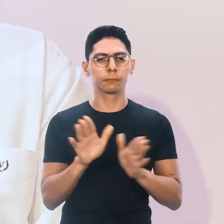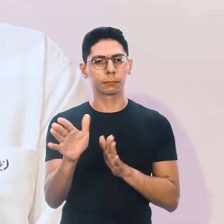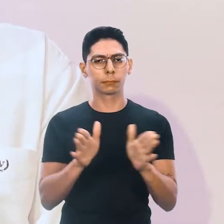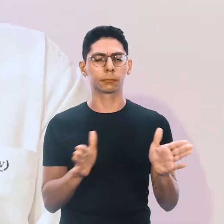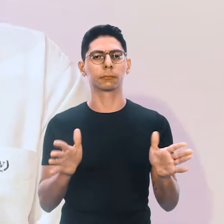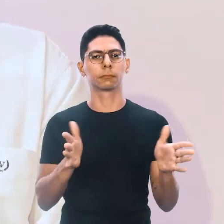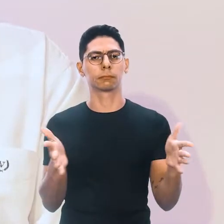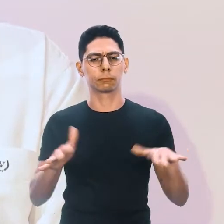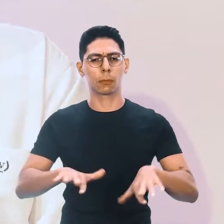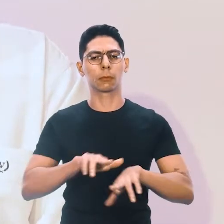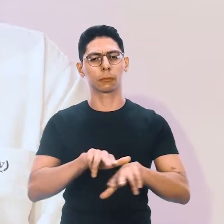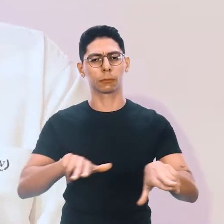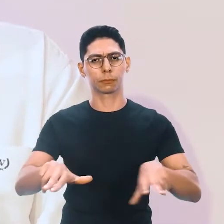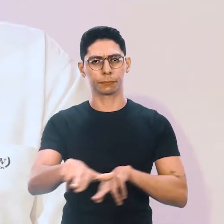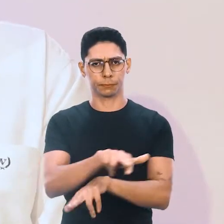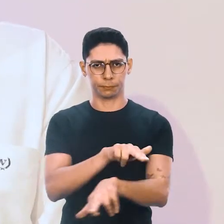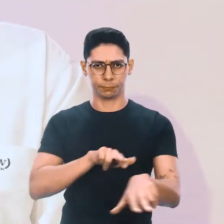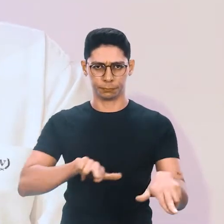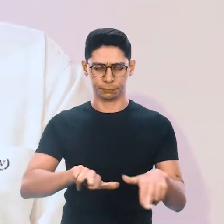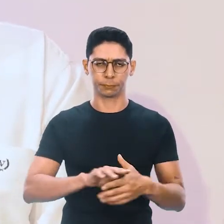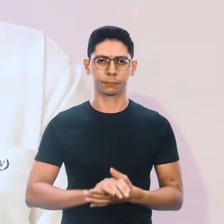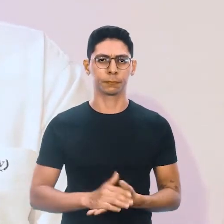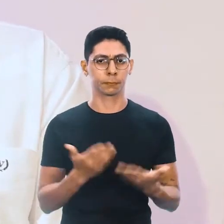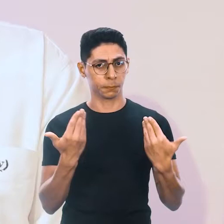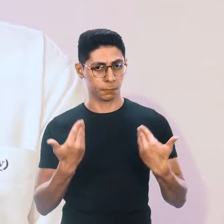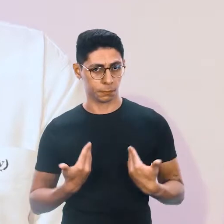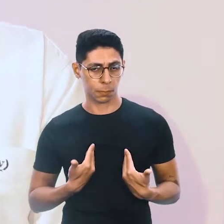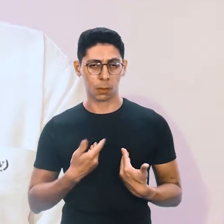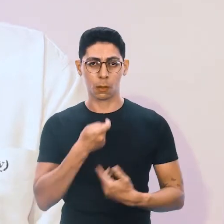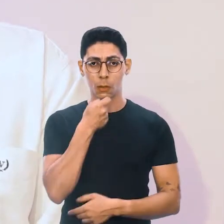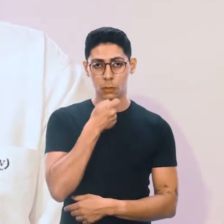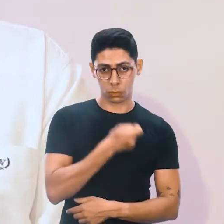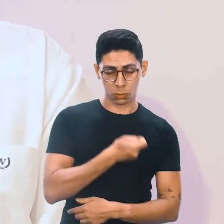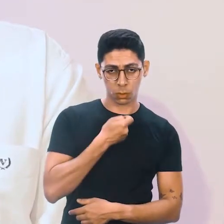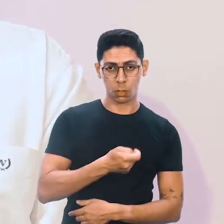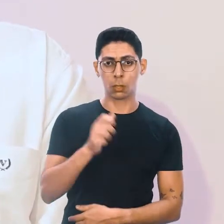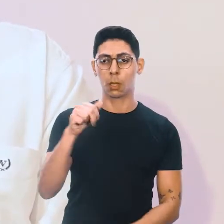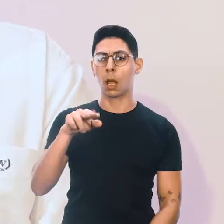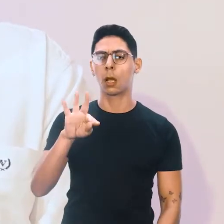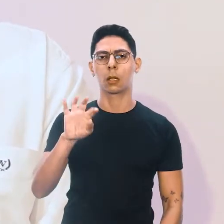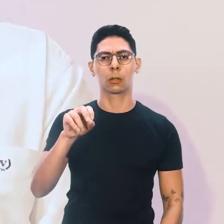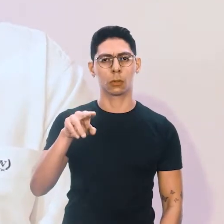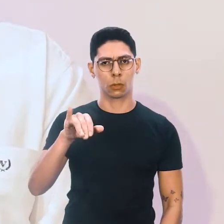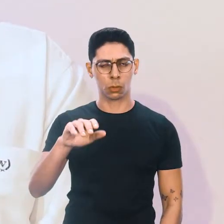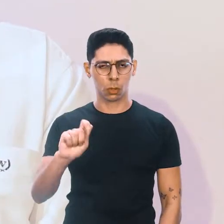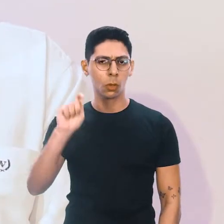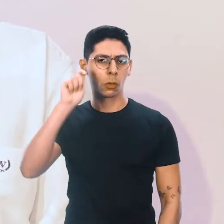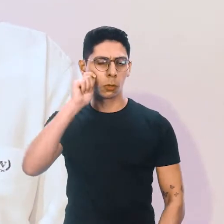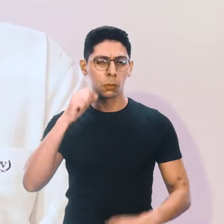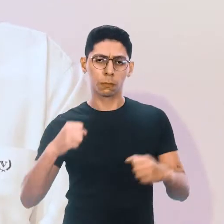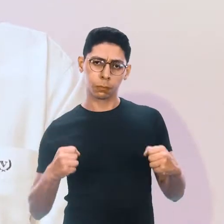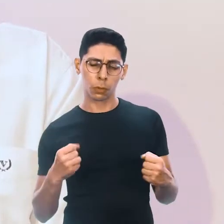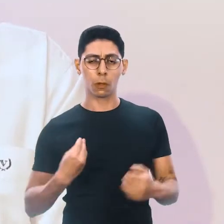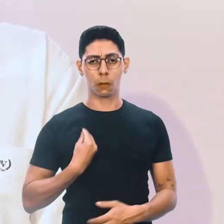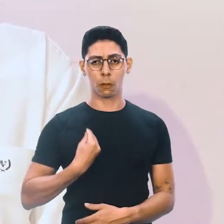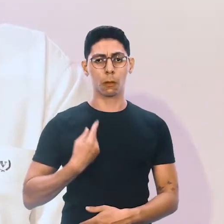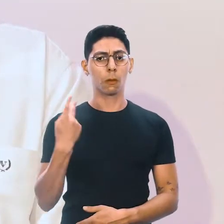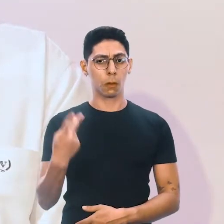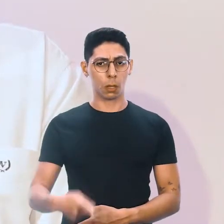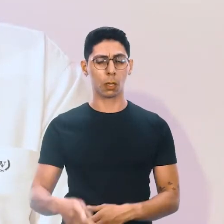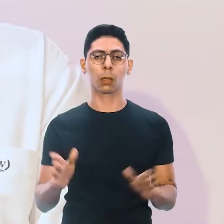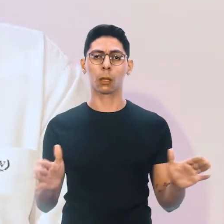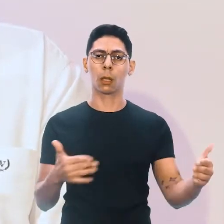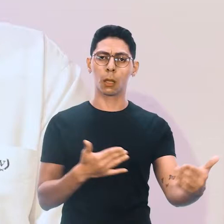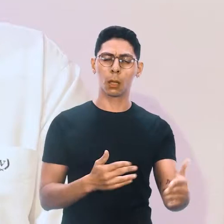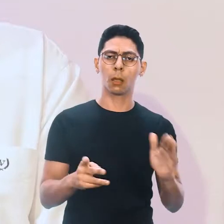diversidade e inclusão. Eu sou o jornalista Antônio José e estou aqui no estúdio